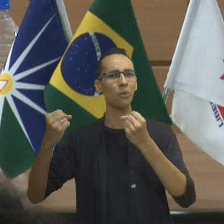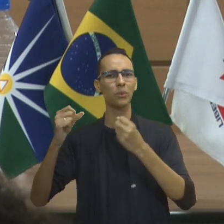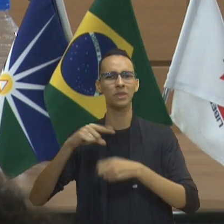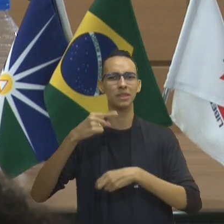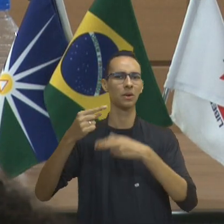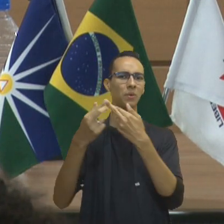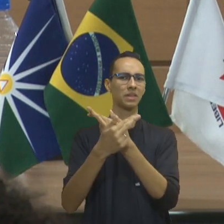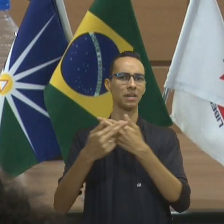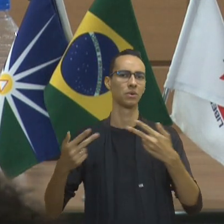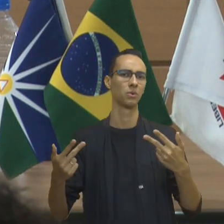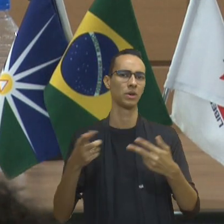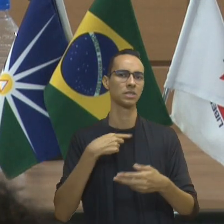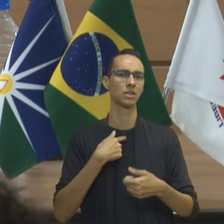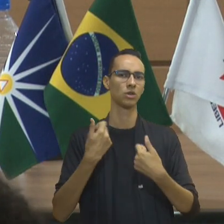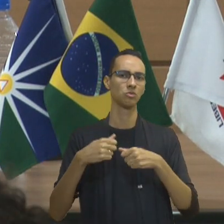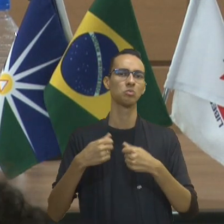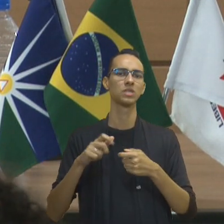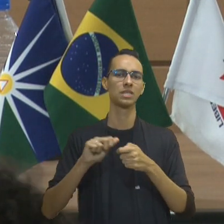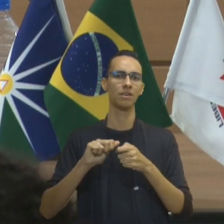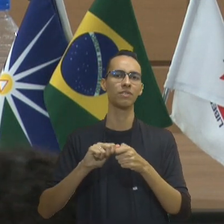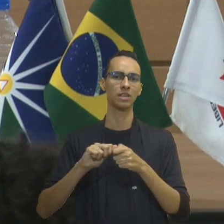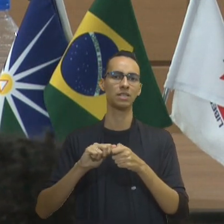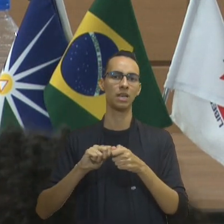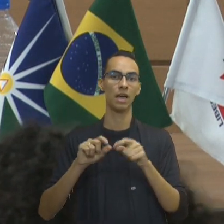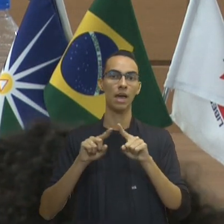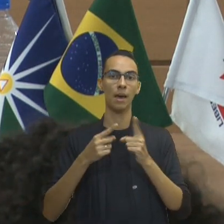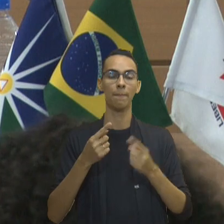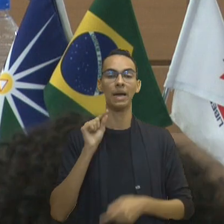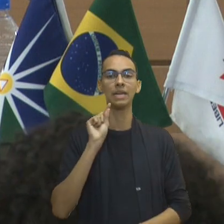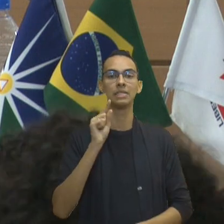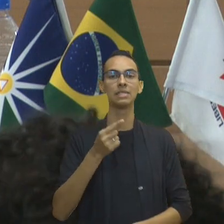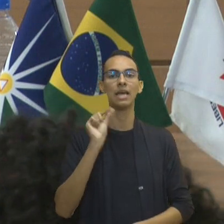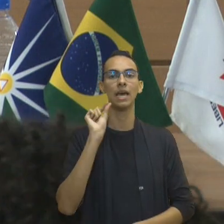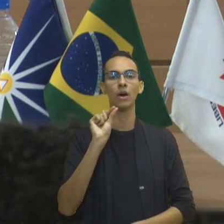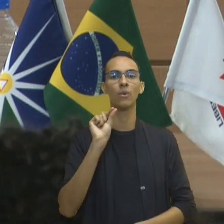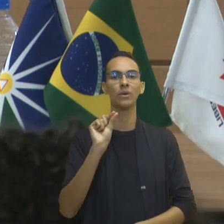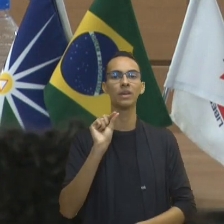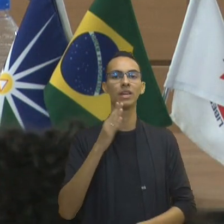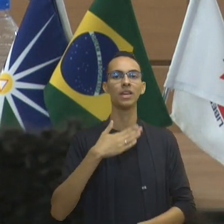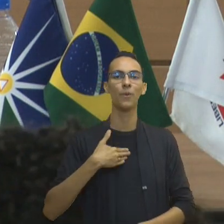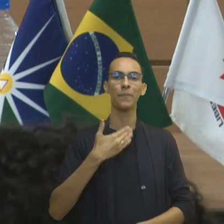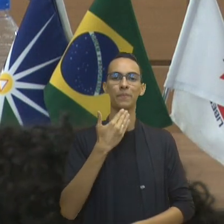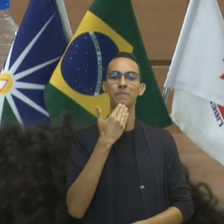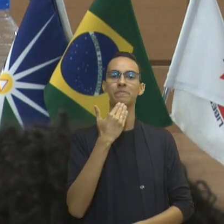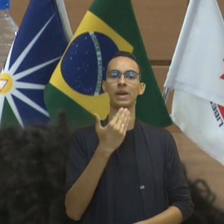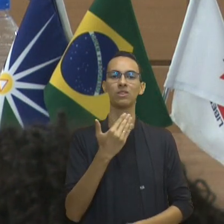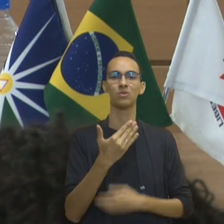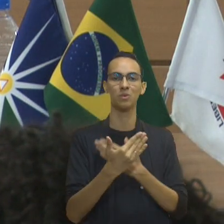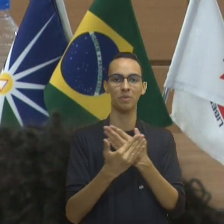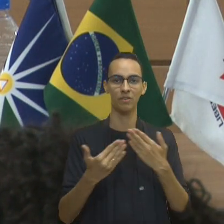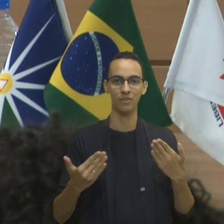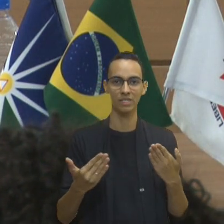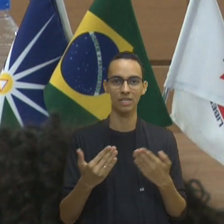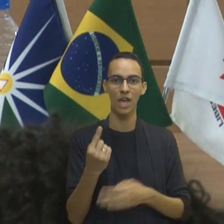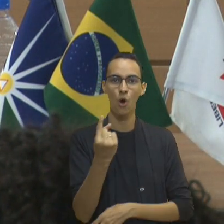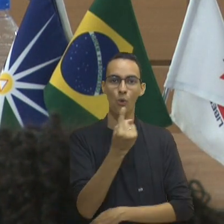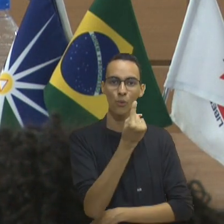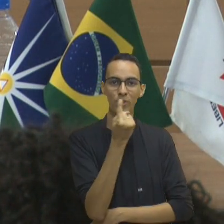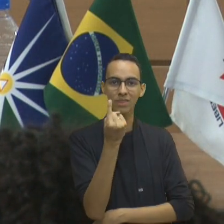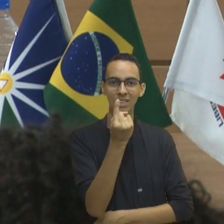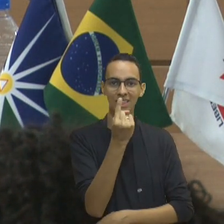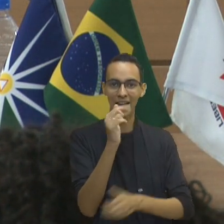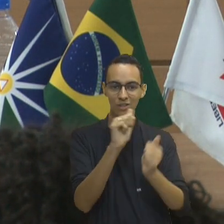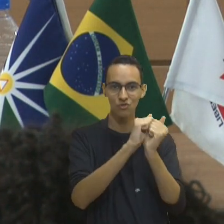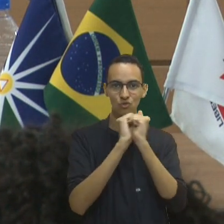nós vamos ter que fazer. Mas é isso que eu peço a vocês, né? Unidade em prol